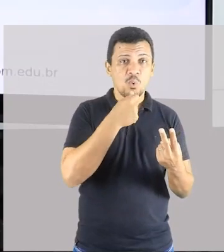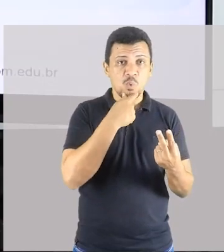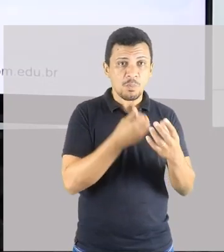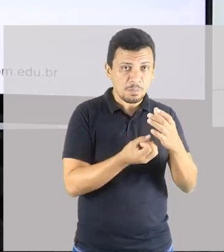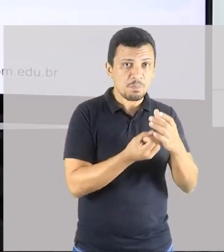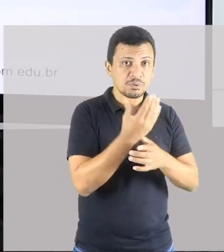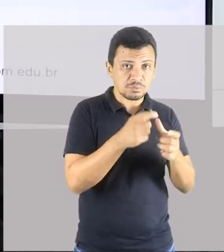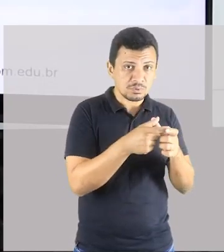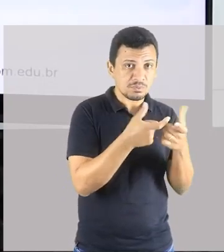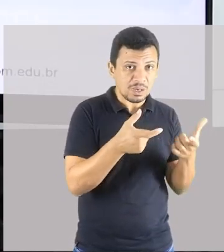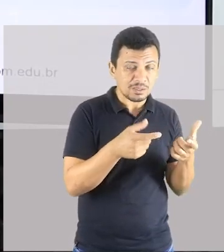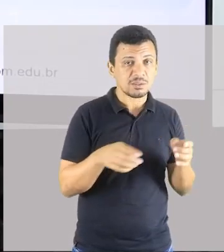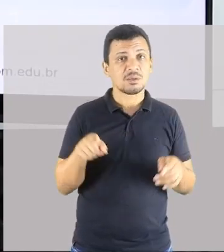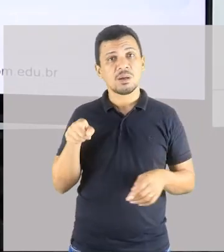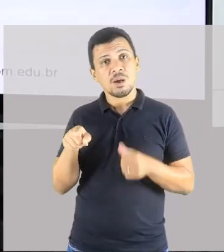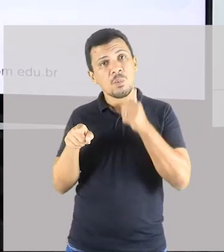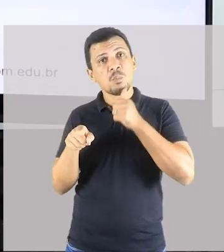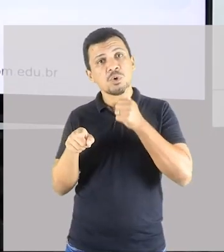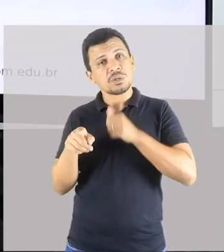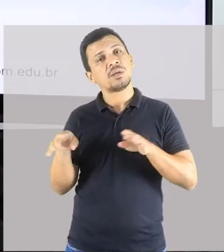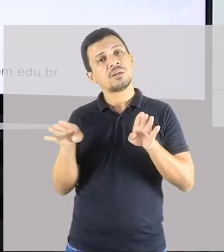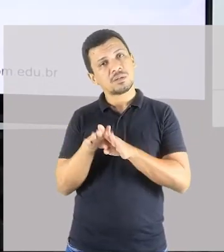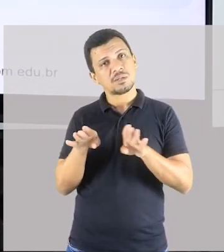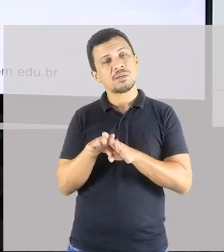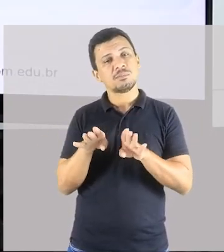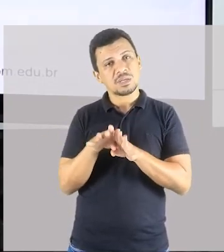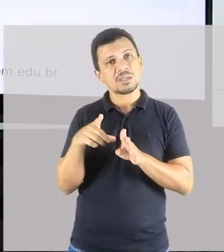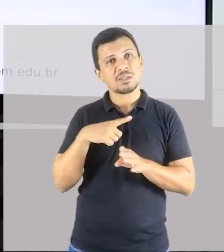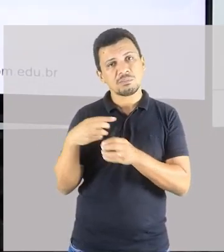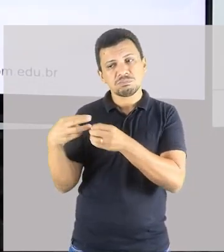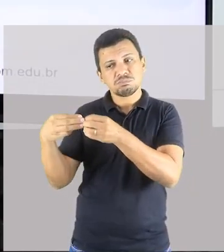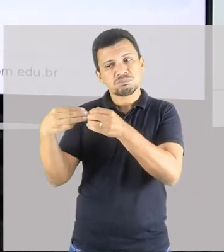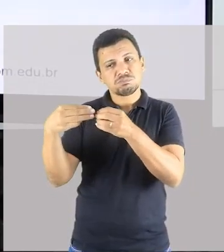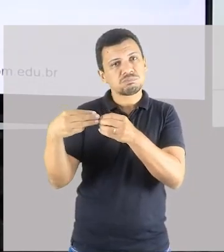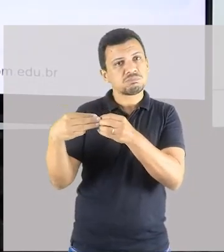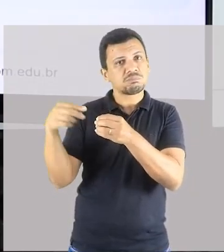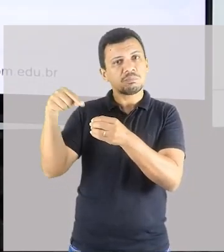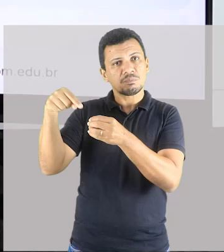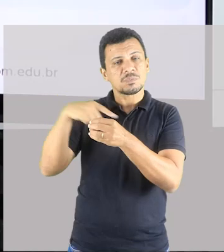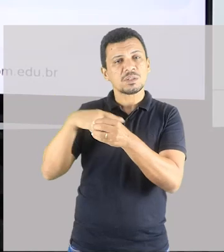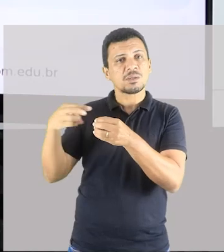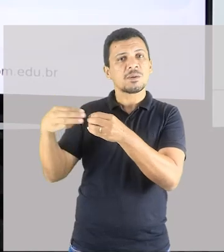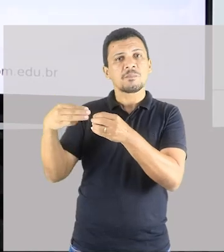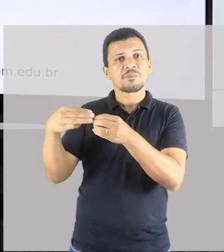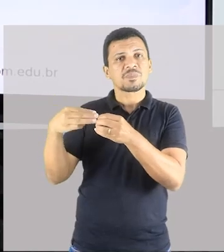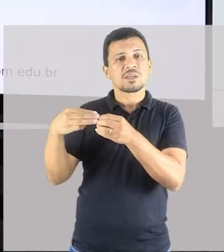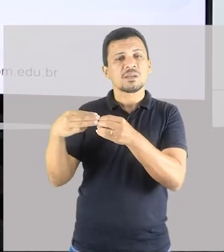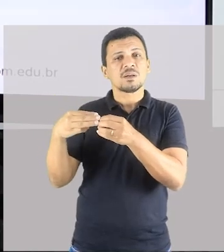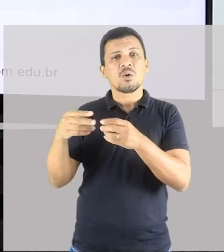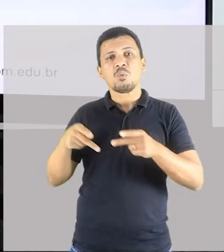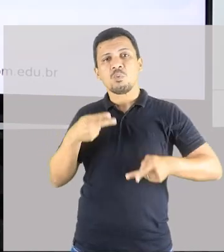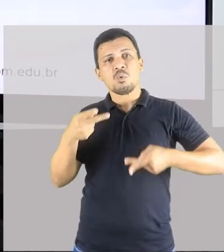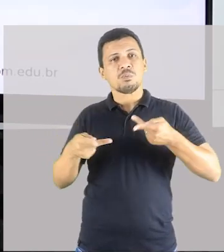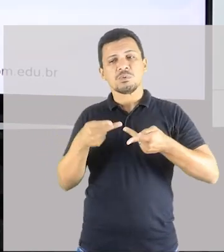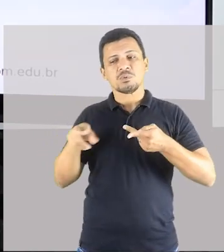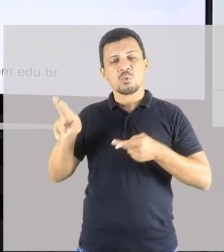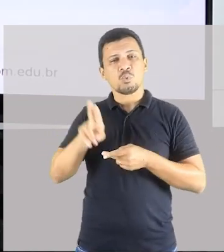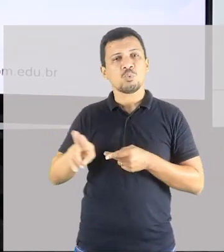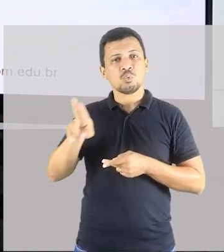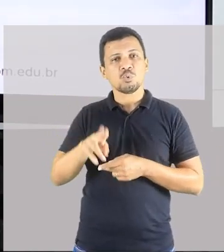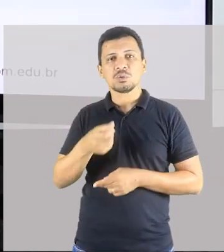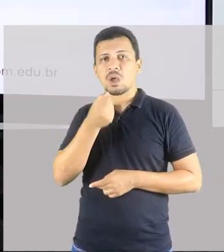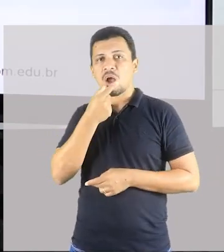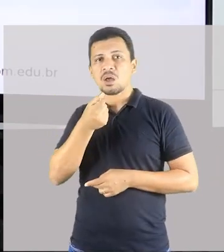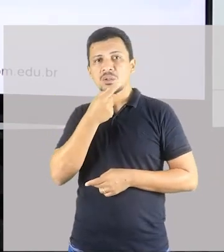têm receptores, tá, para testosterona, por isso que quando elas utilizam essa